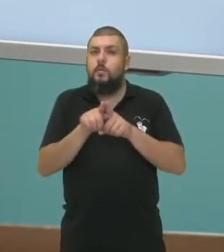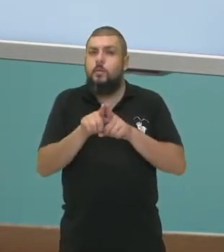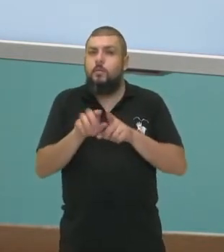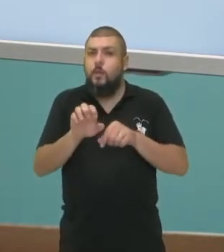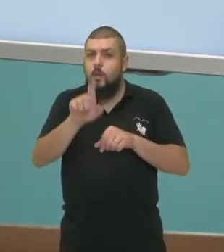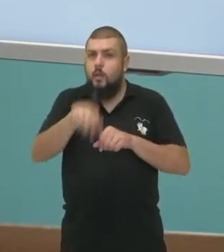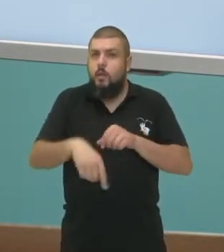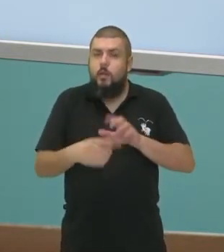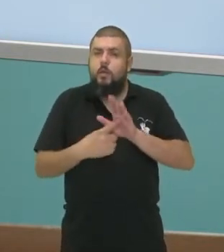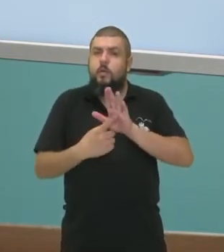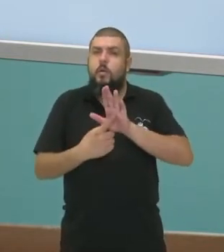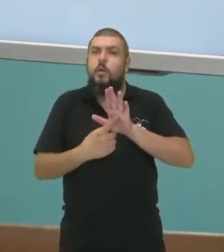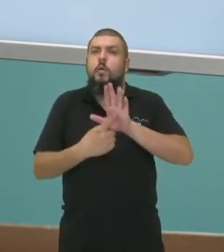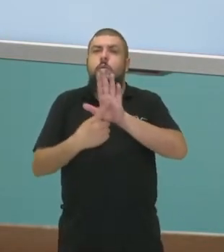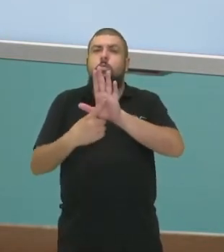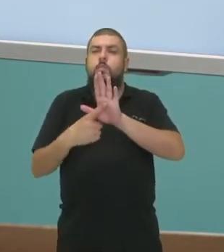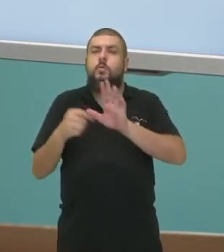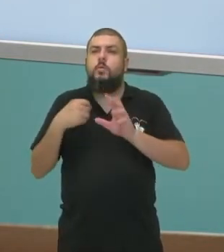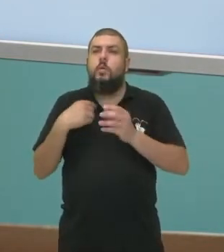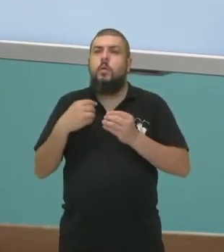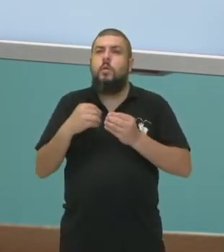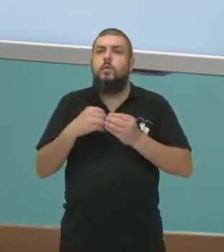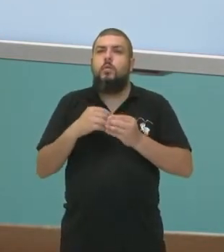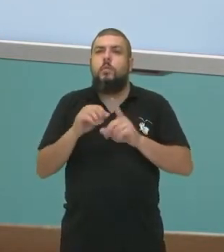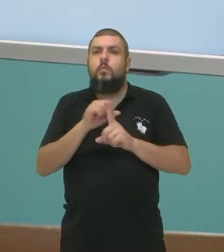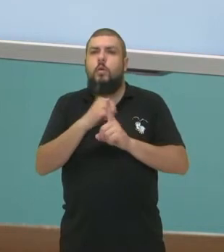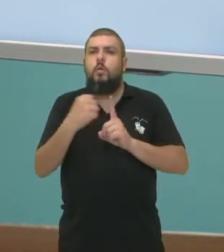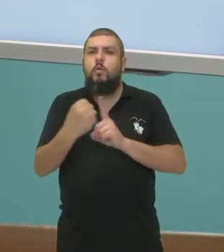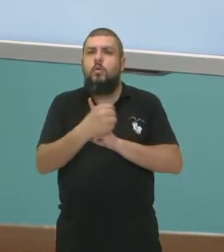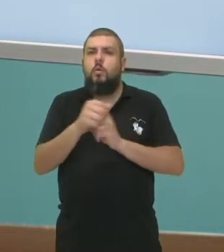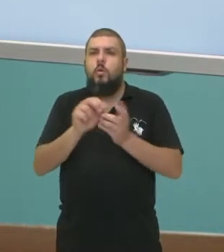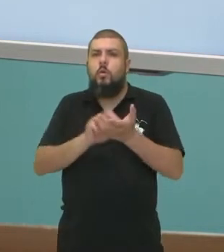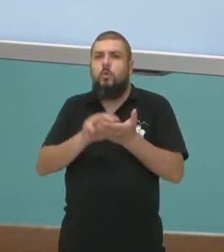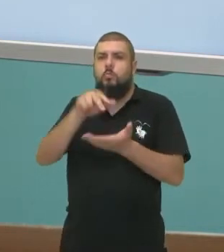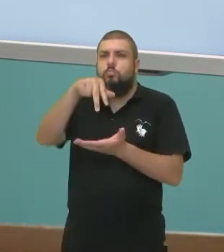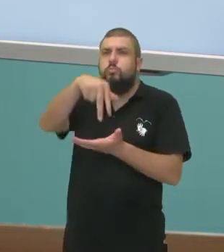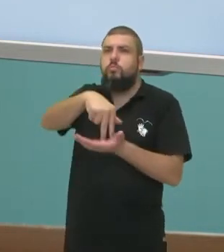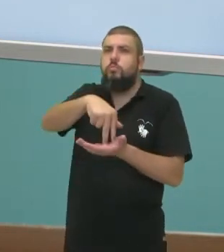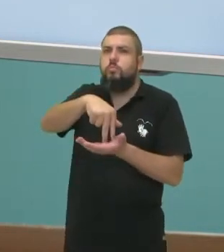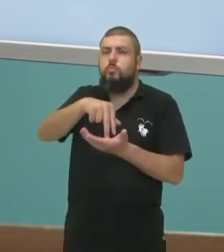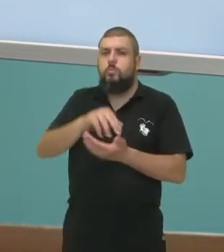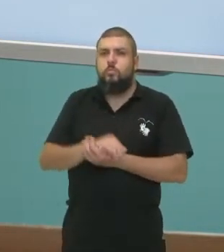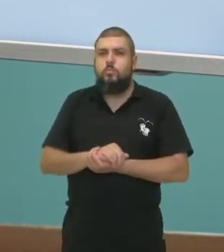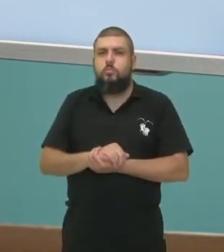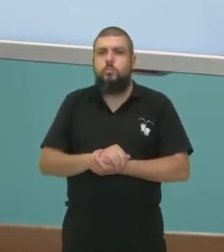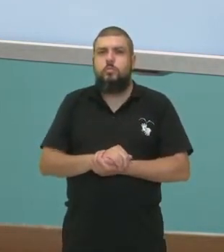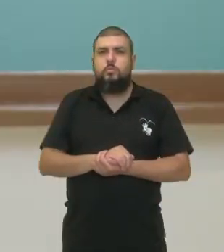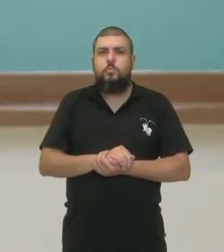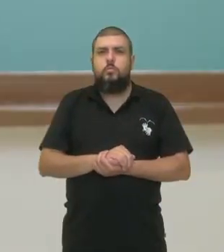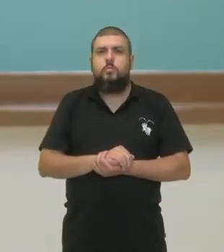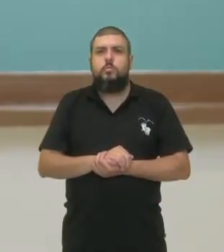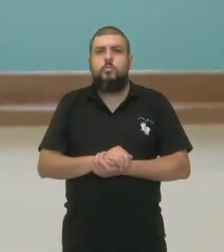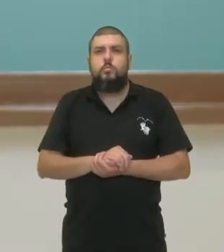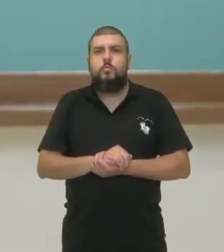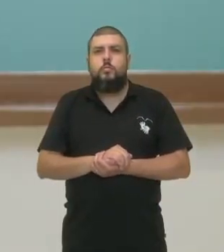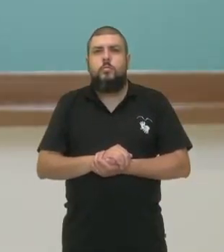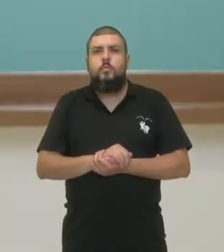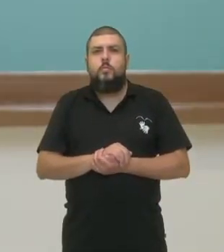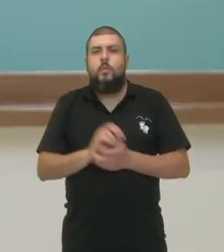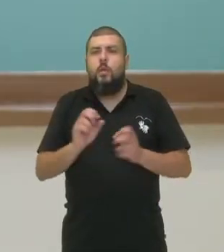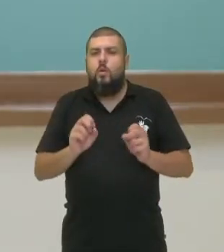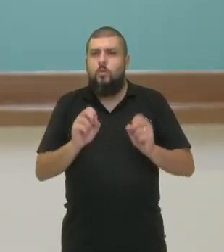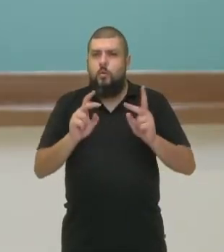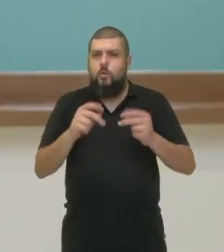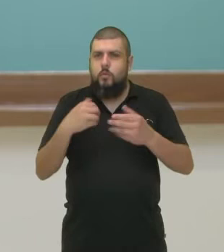se destacar na sociedade. Olha a influência, gente. Então, partindo aí dessa análise,